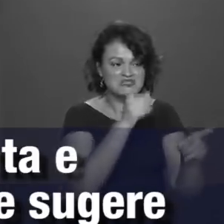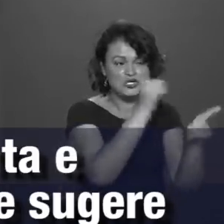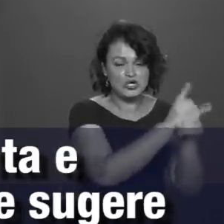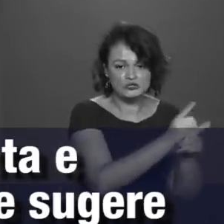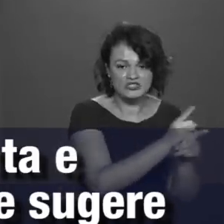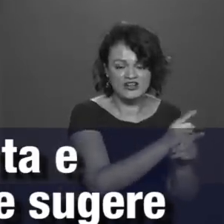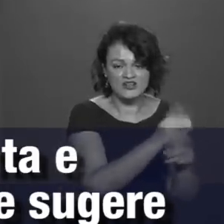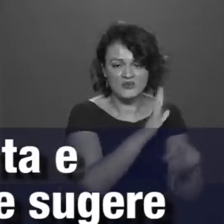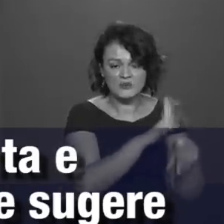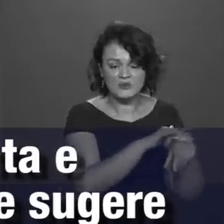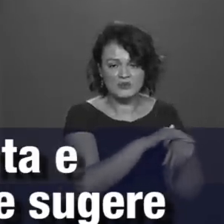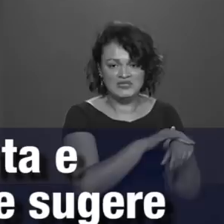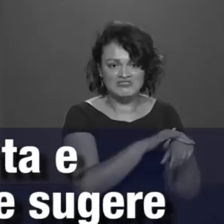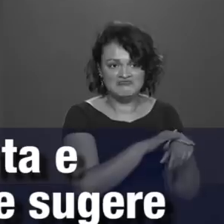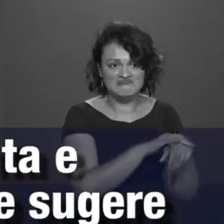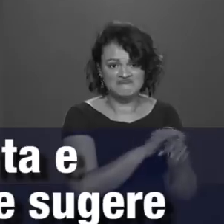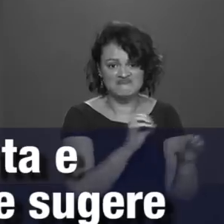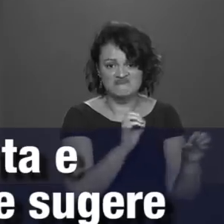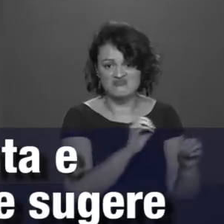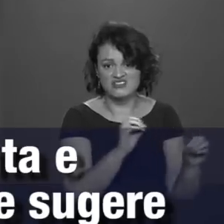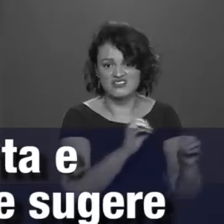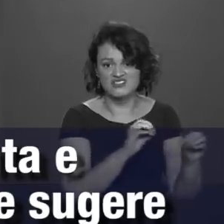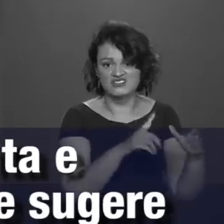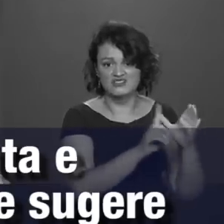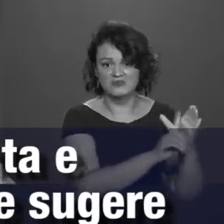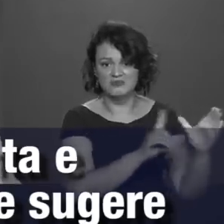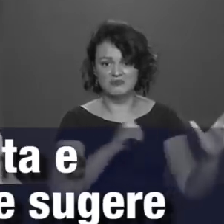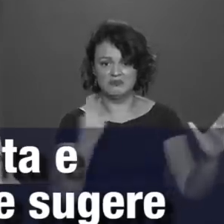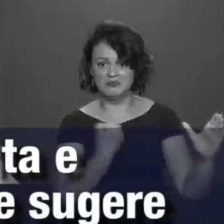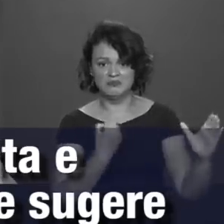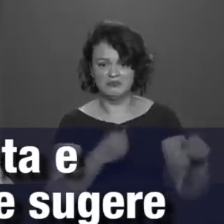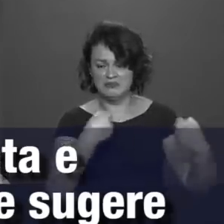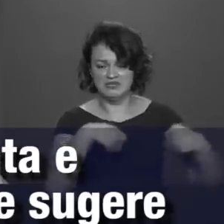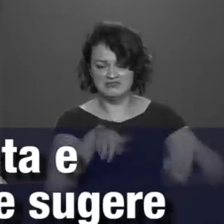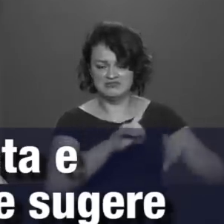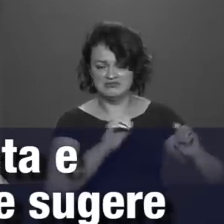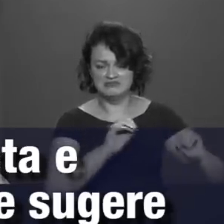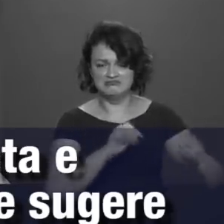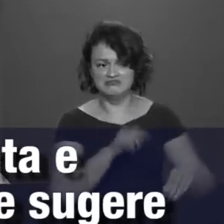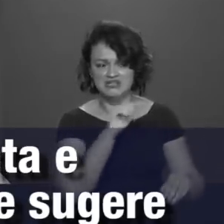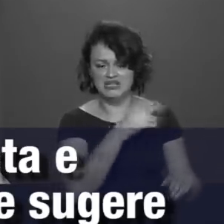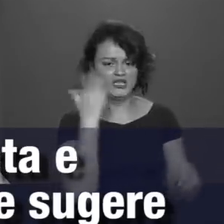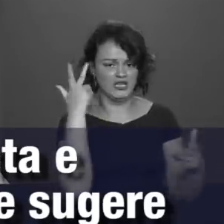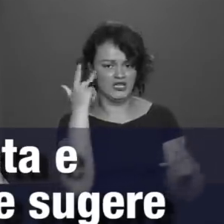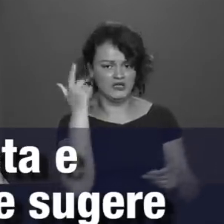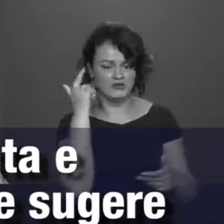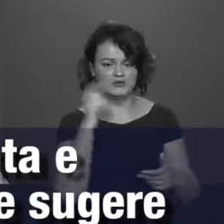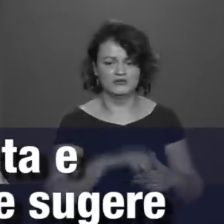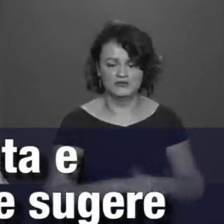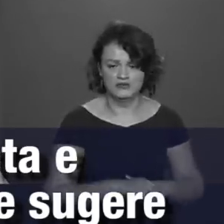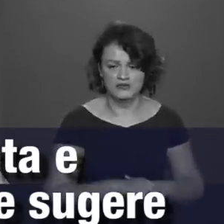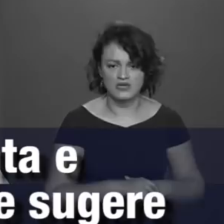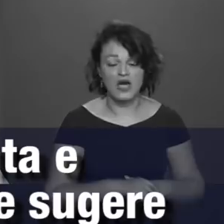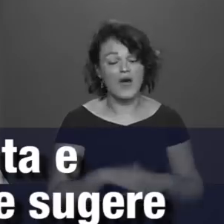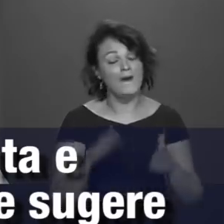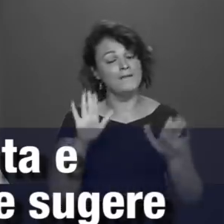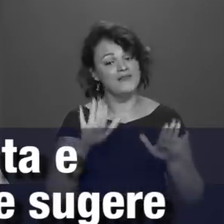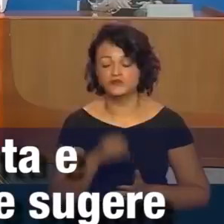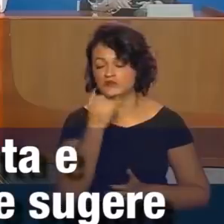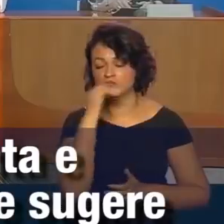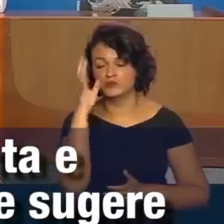não teriam, neste momento, nenhuma indicação de estar fazendo medida de distanciamento social.